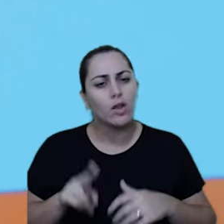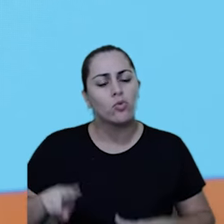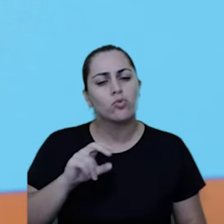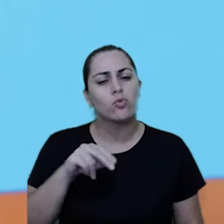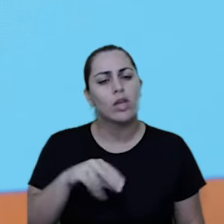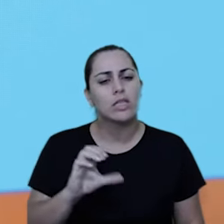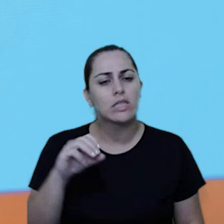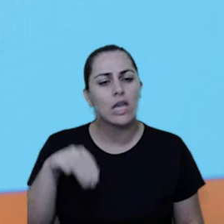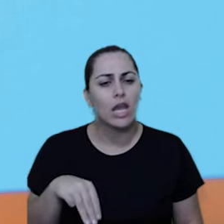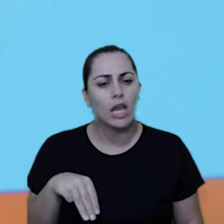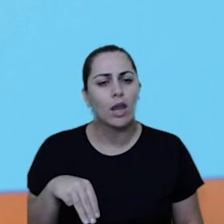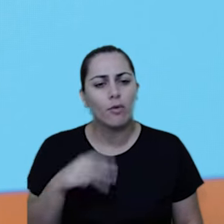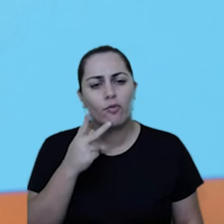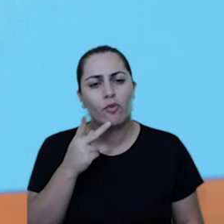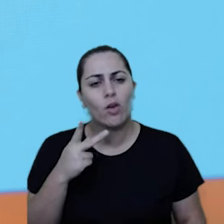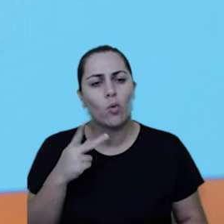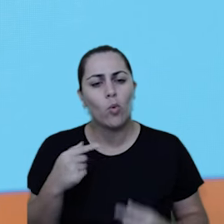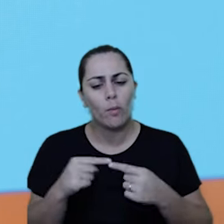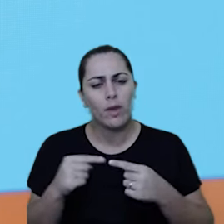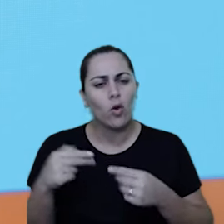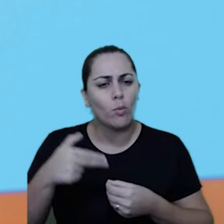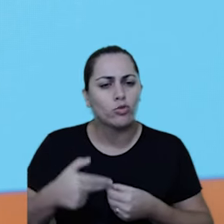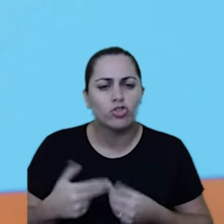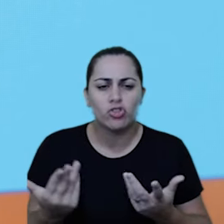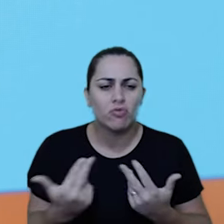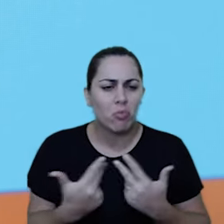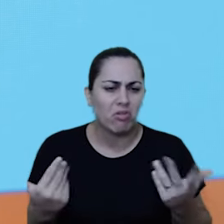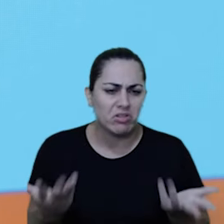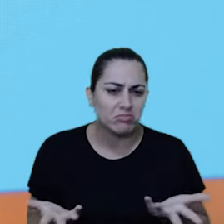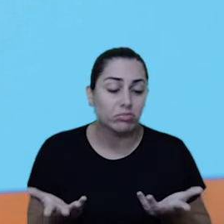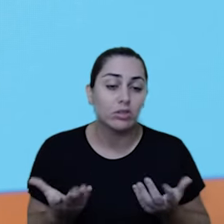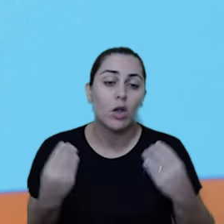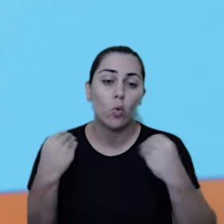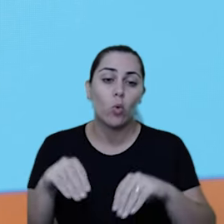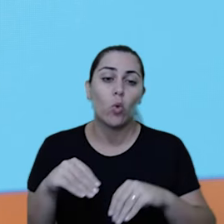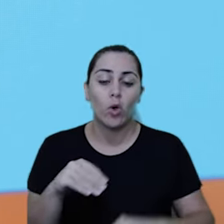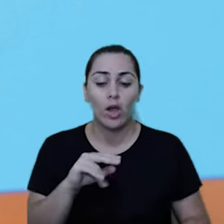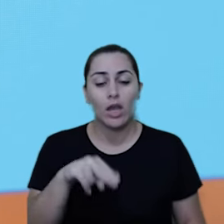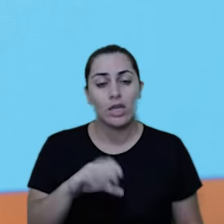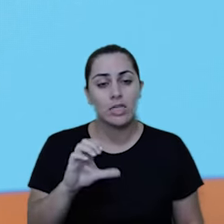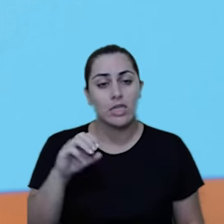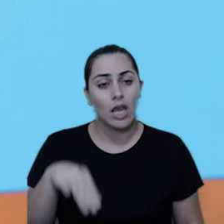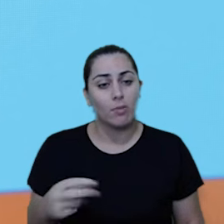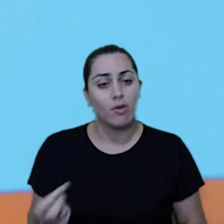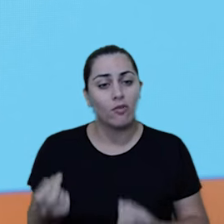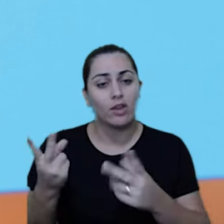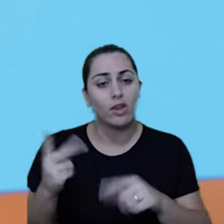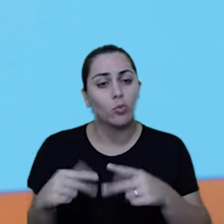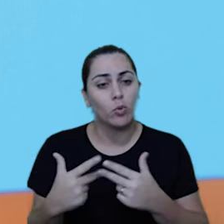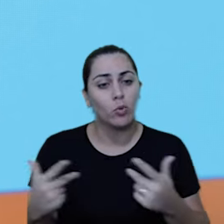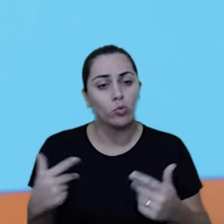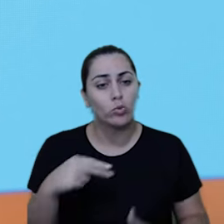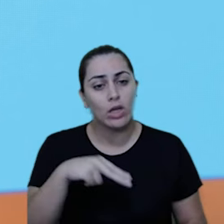lá e uso um ncm que é de algum tipo de combustível alguma coisa E aí eu vou e insiro esse número de ncm e Tô vendendo o meu